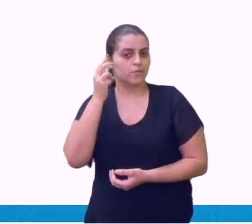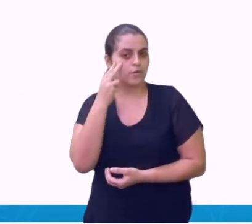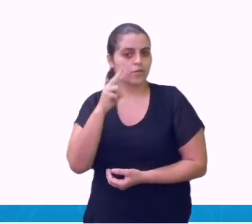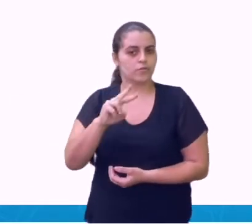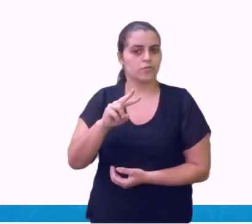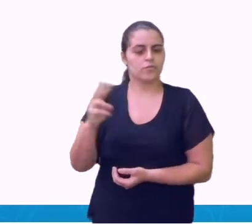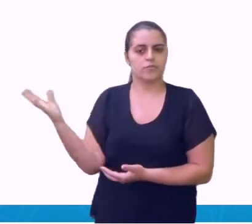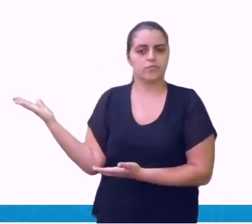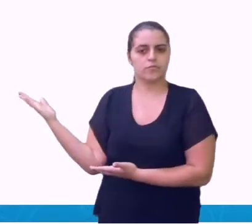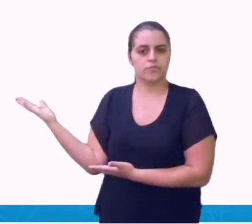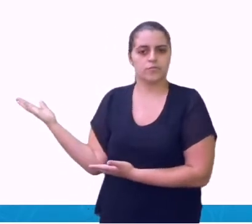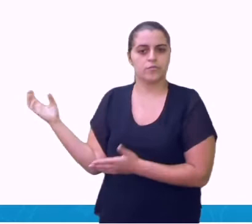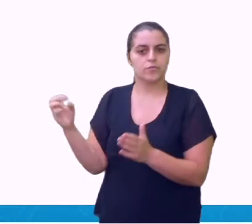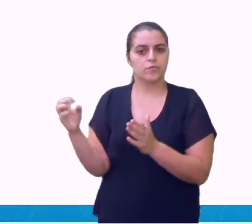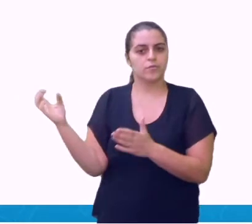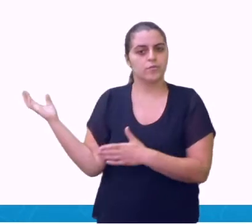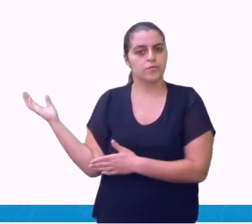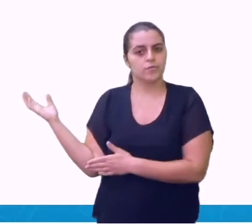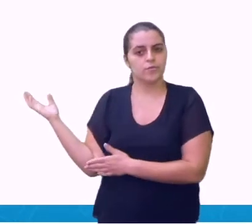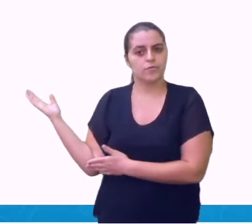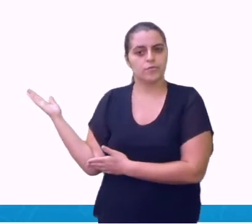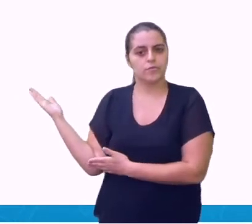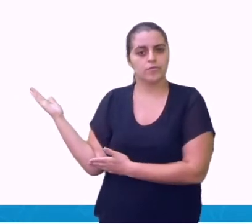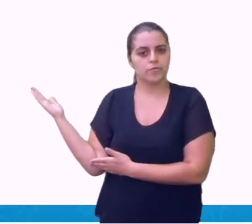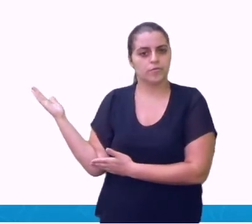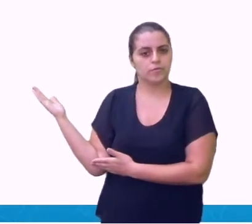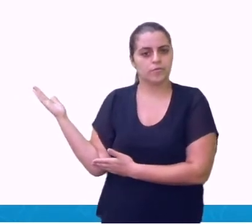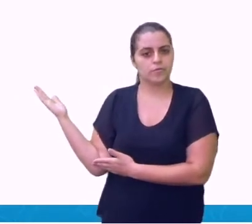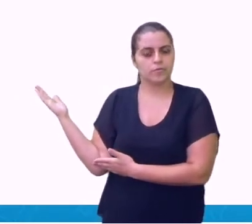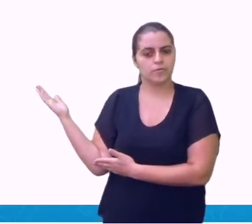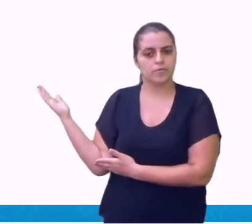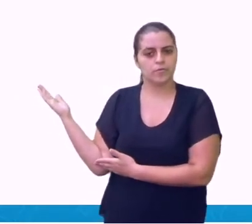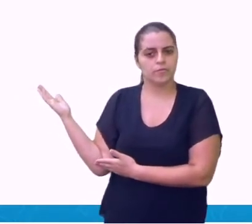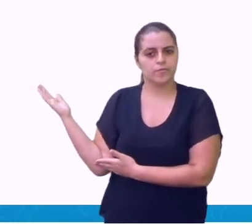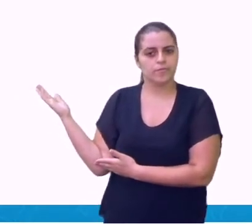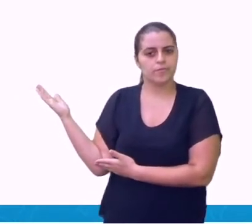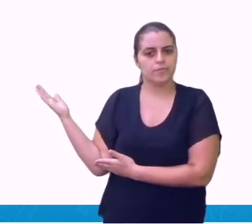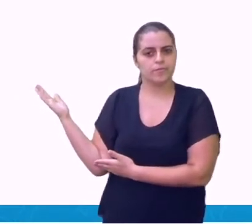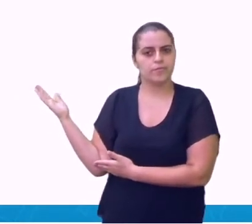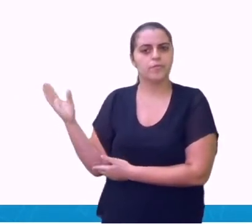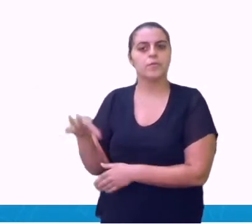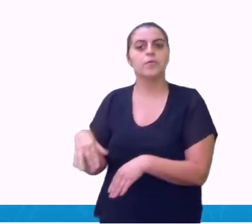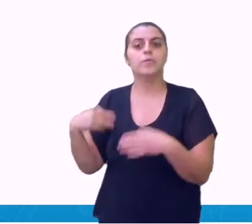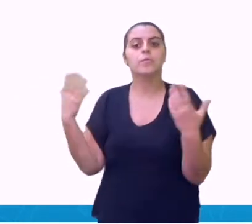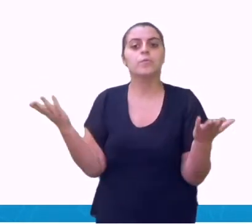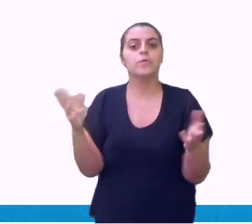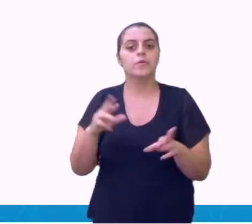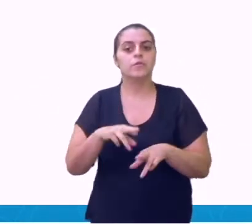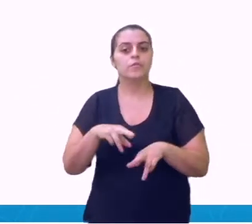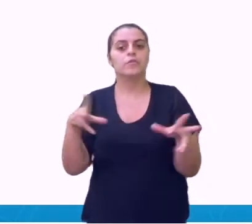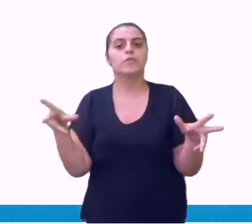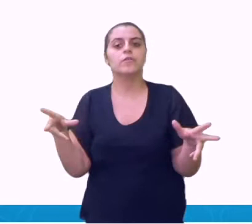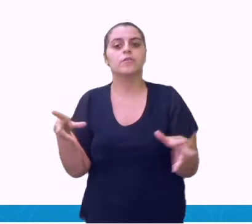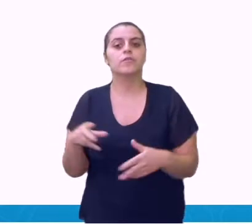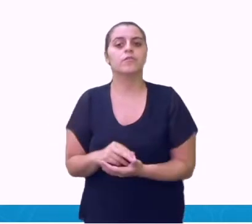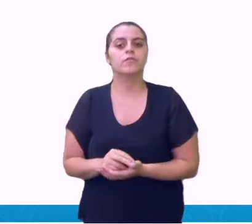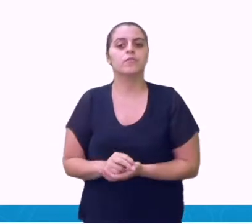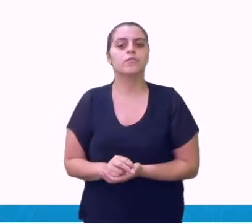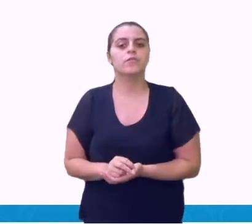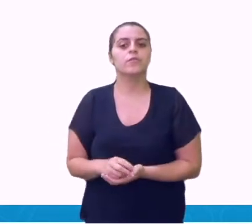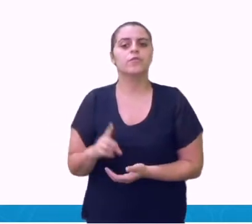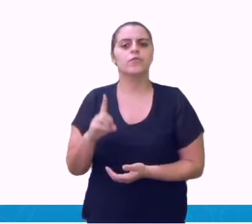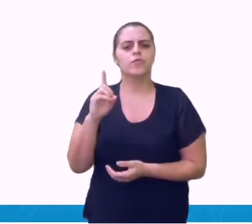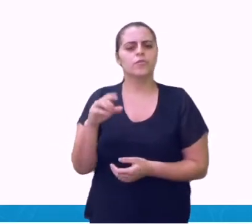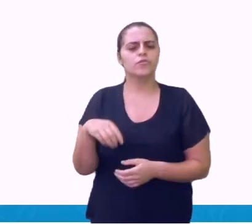matemática quanto o cálculo vai dar o sinal para a gente. Então, qual que é a diferença